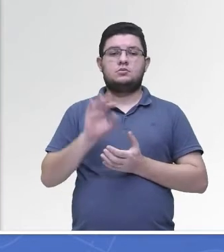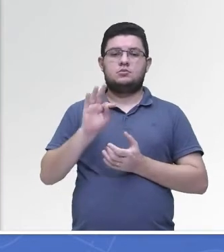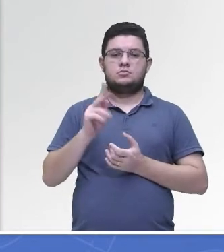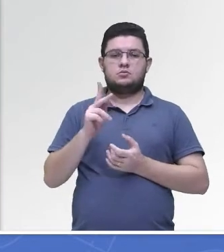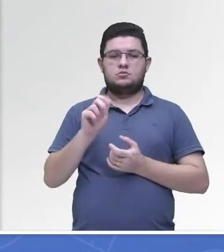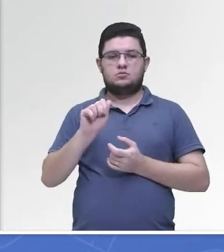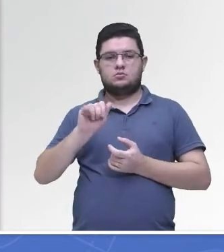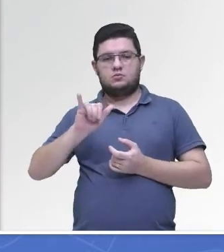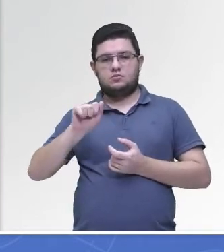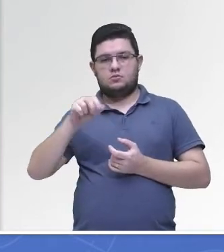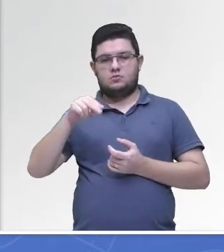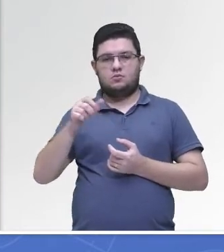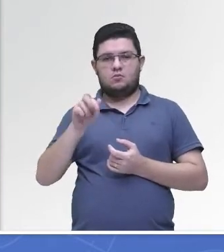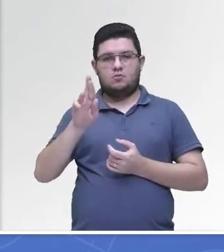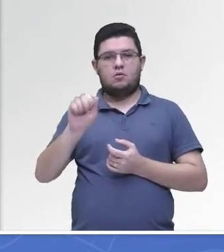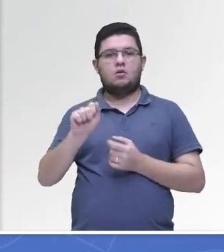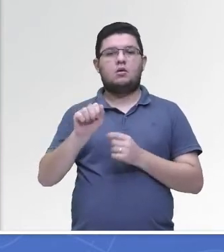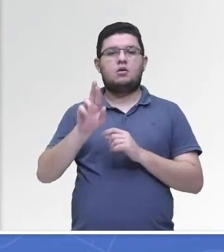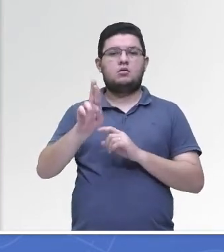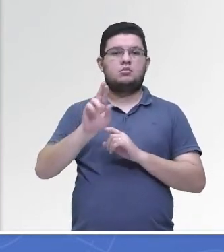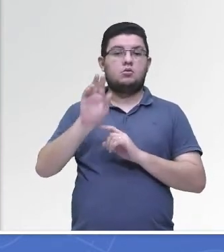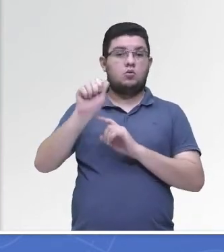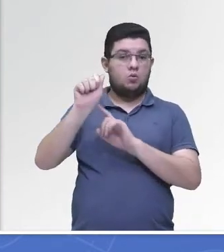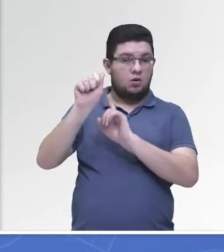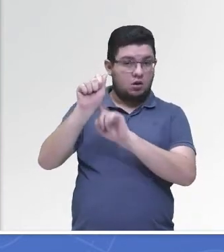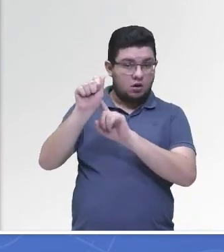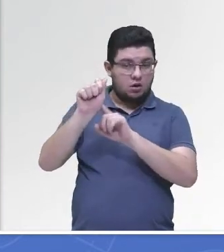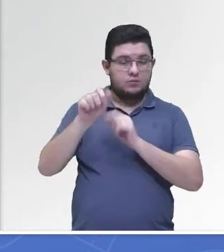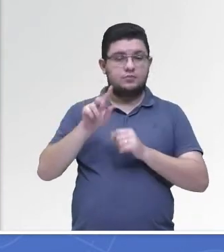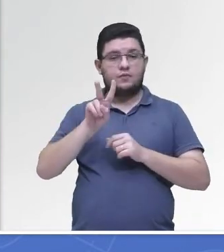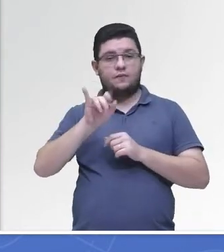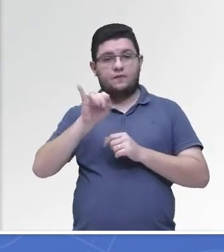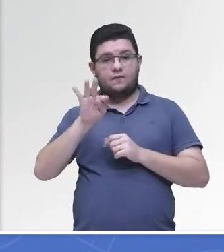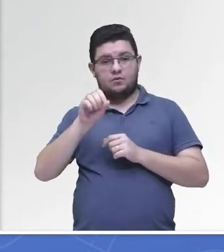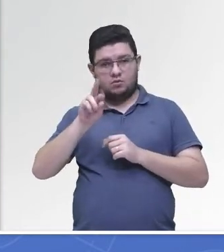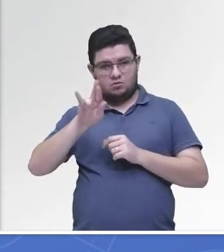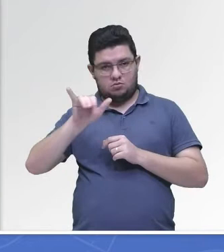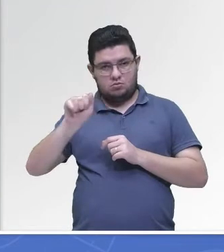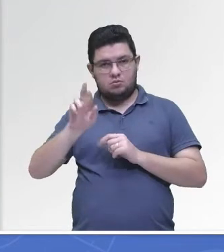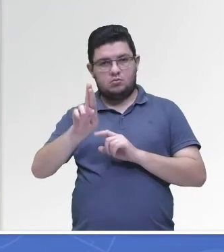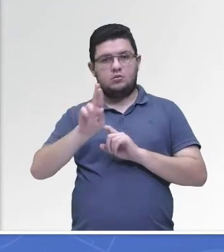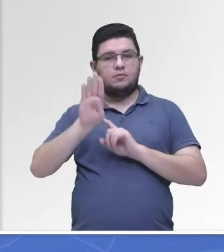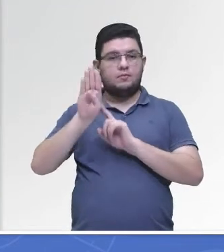A. Vitória, letra B. Kailane, letra A.